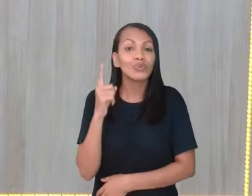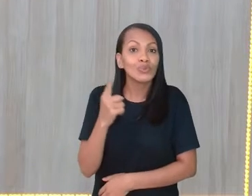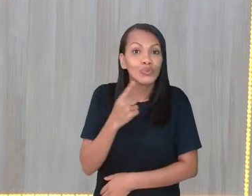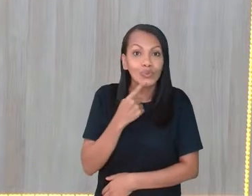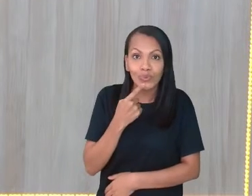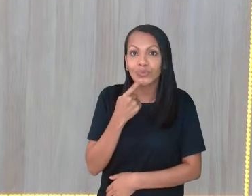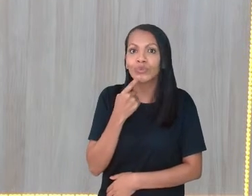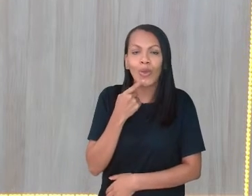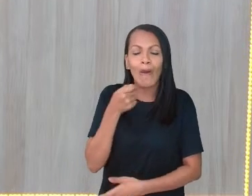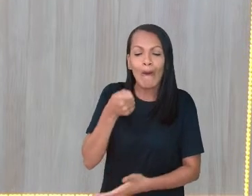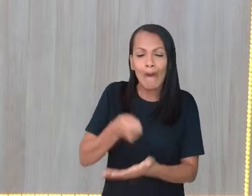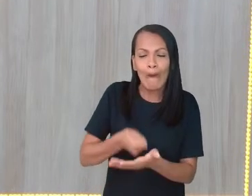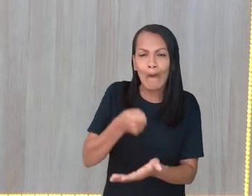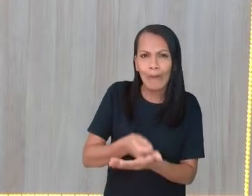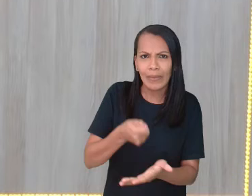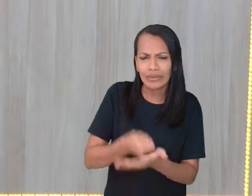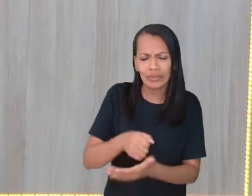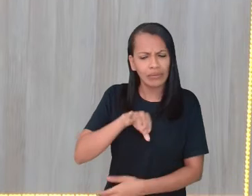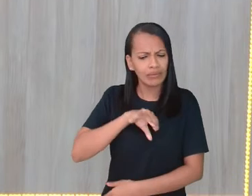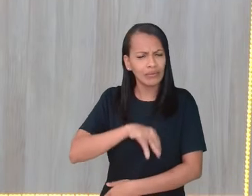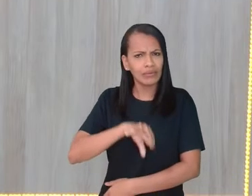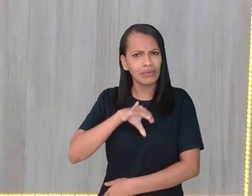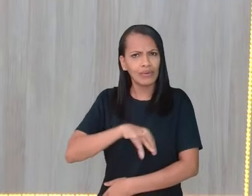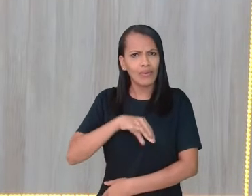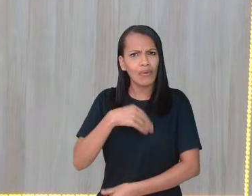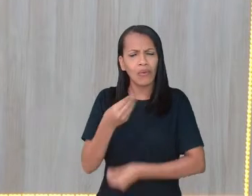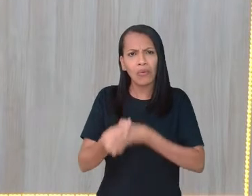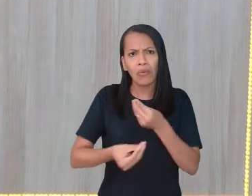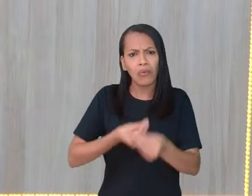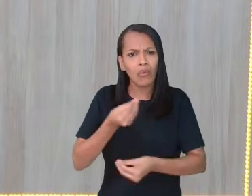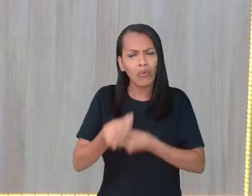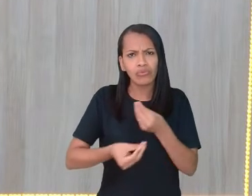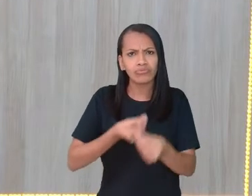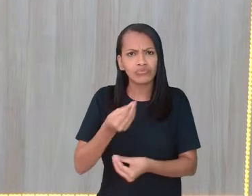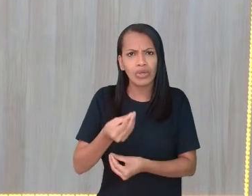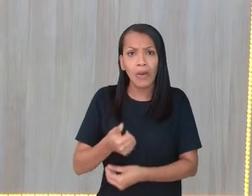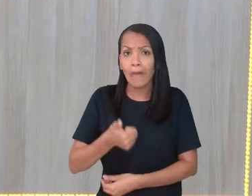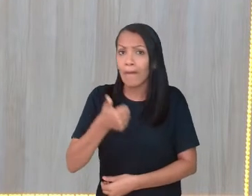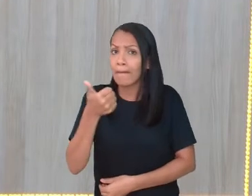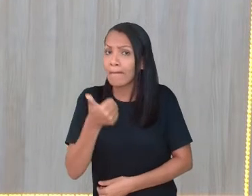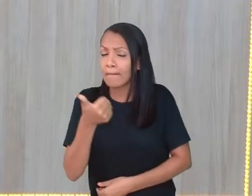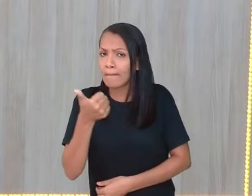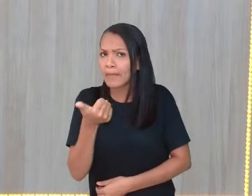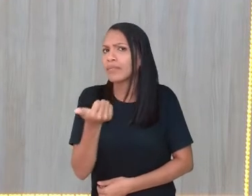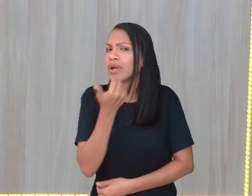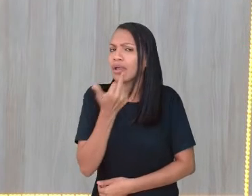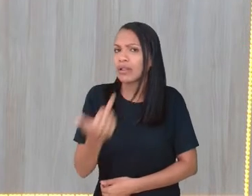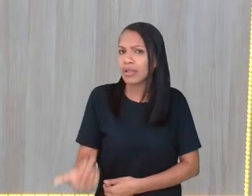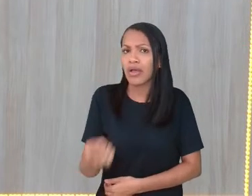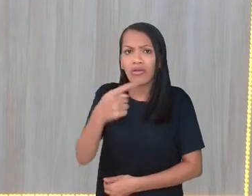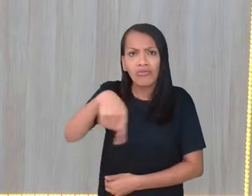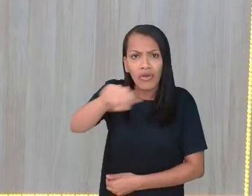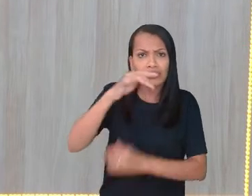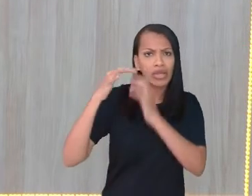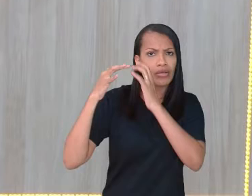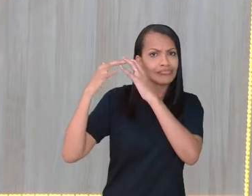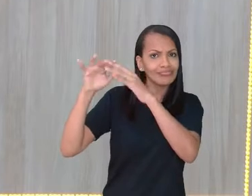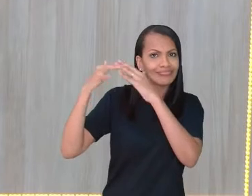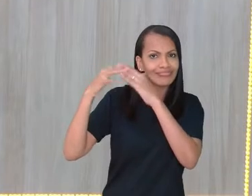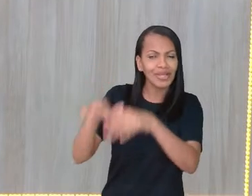têm a obrigação de aprender ali o português como o primeiro idioma. Então fica aí a reflexão para que a